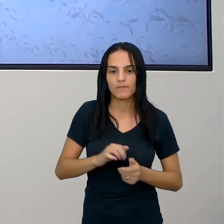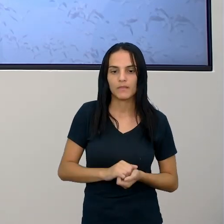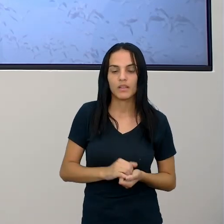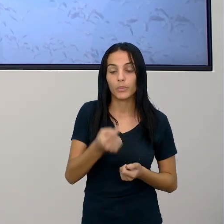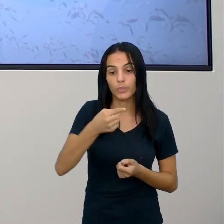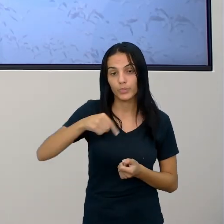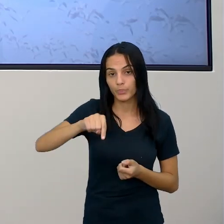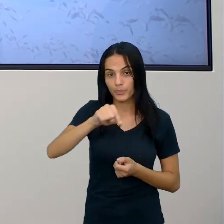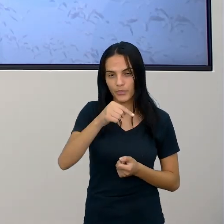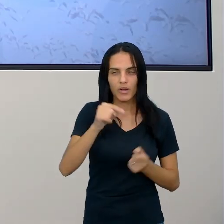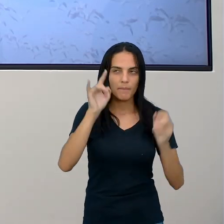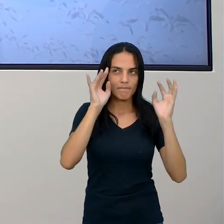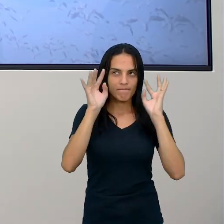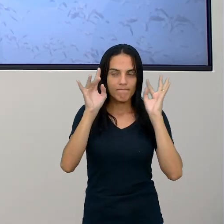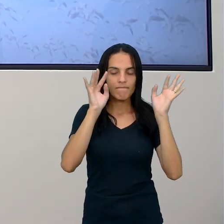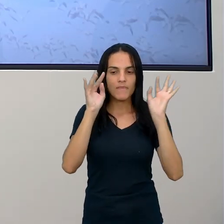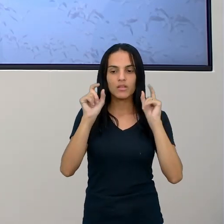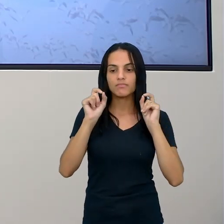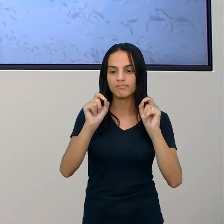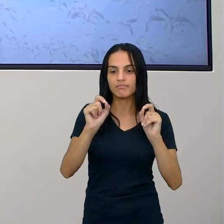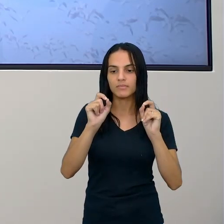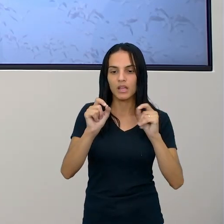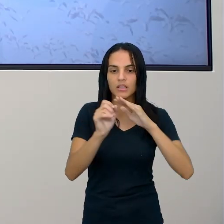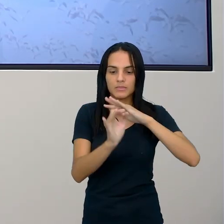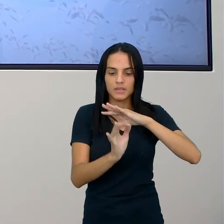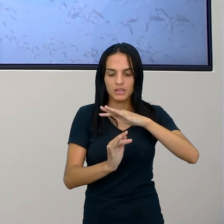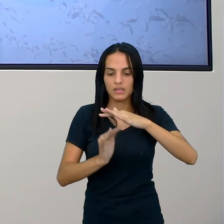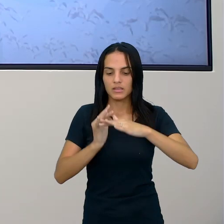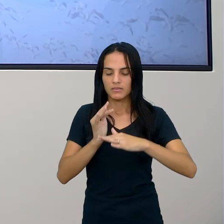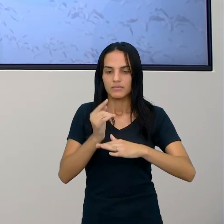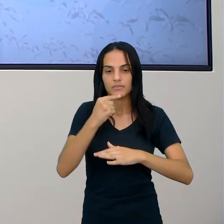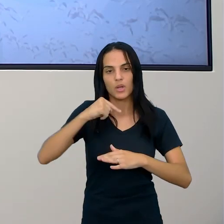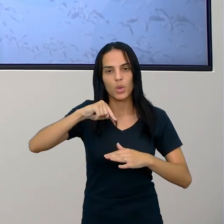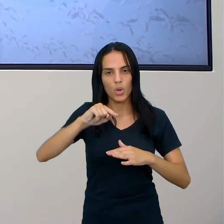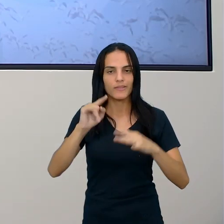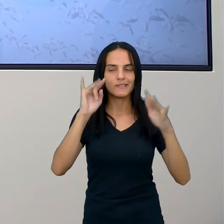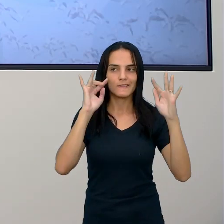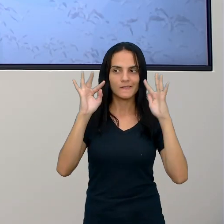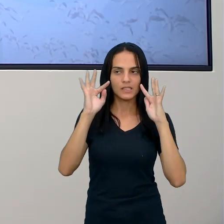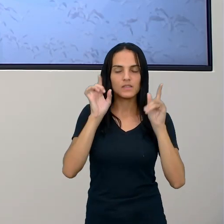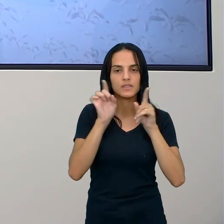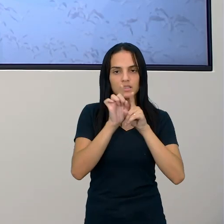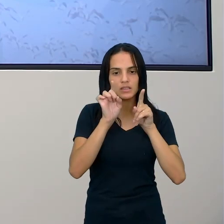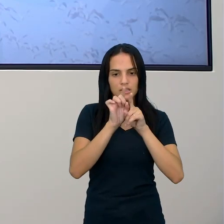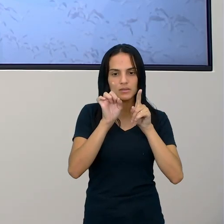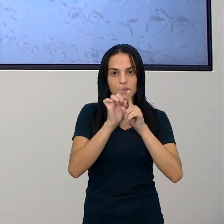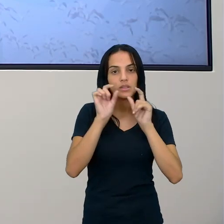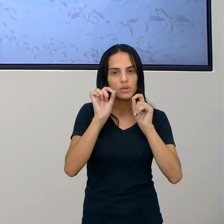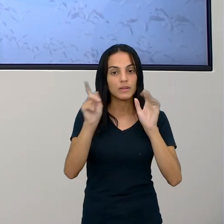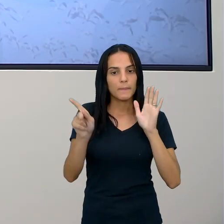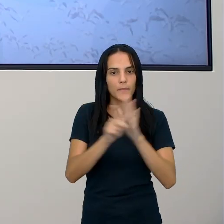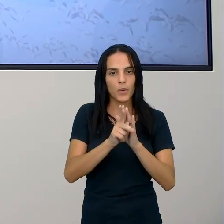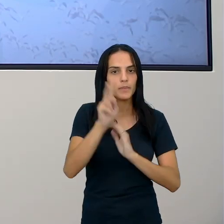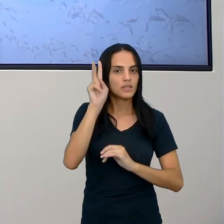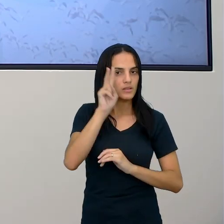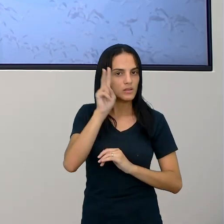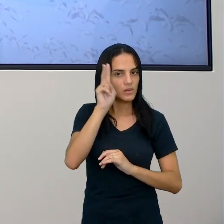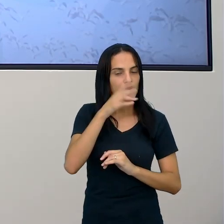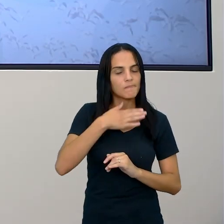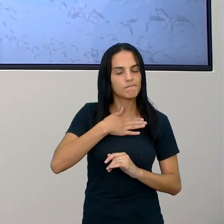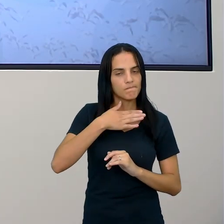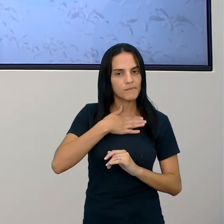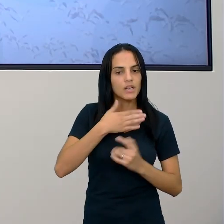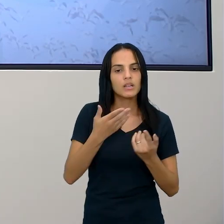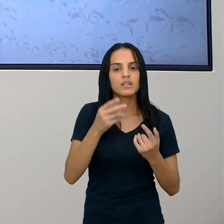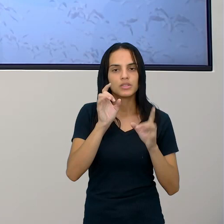nós refletimos a respeito das migrações, nós refletimos a respeito da nossa própria história,